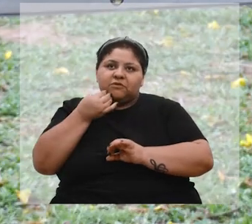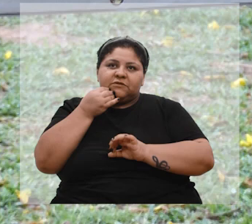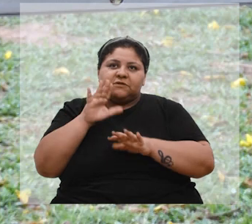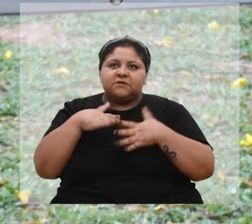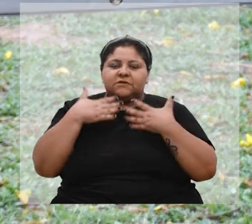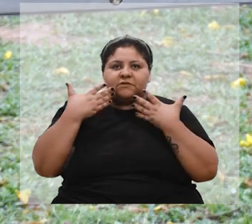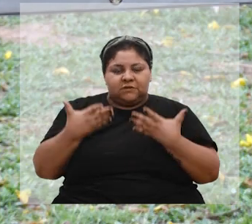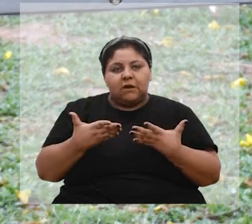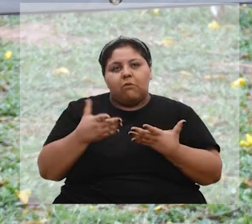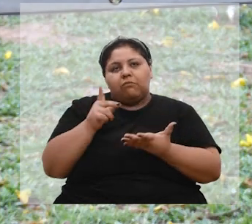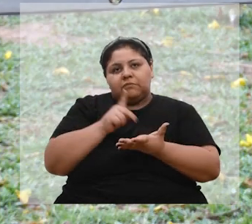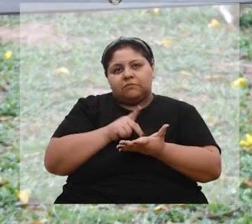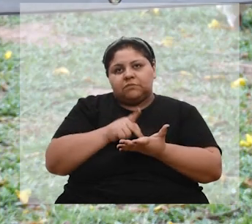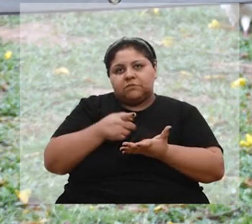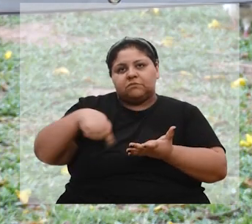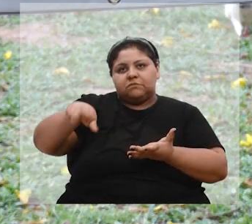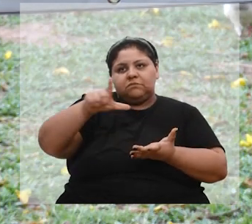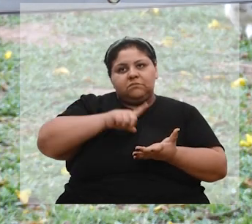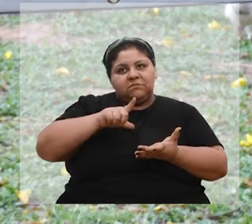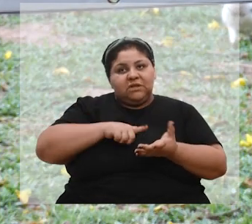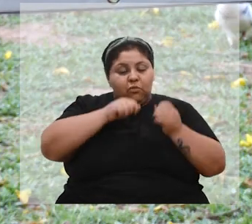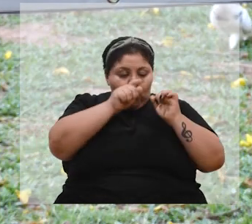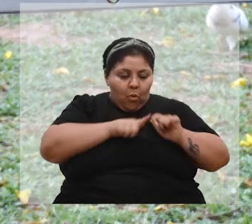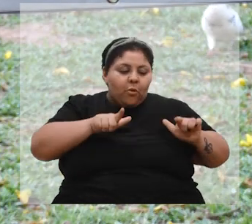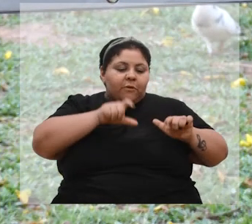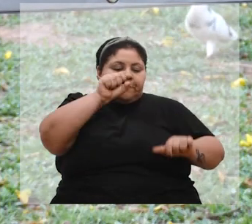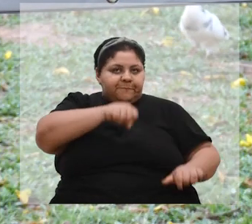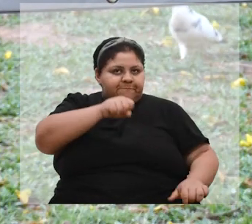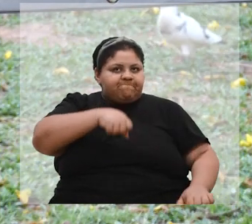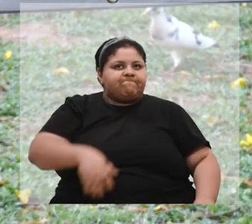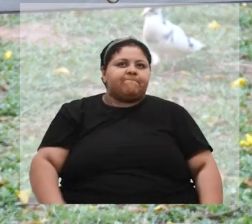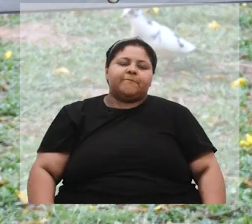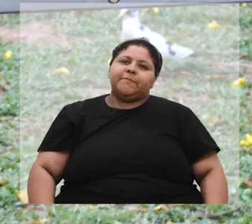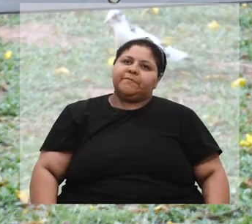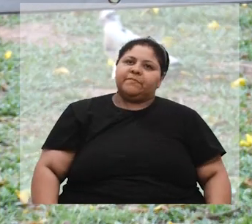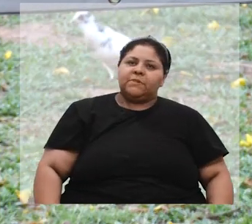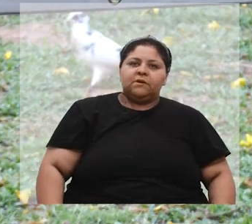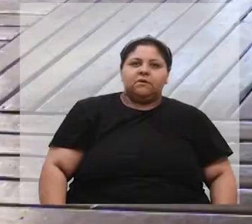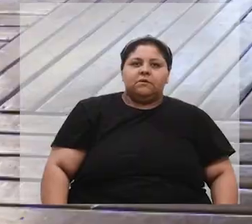mais possibilidades. Então, de certa maneira, acho que a gente tem muito mais vazio, sim.